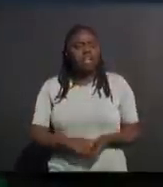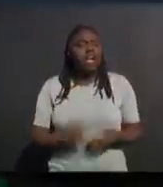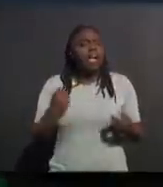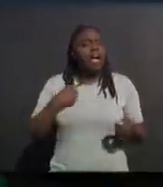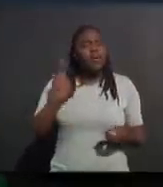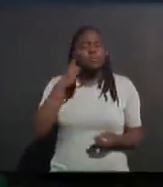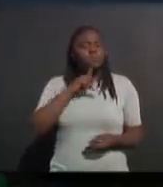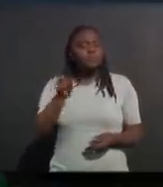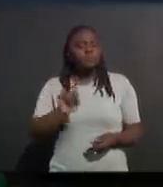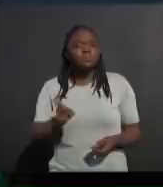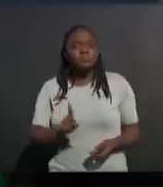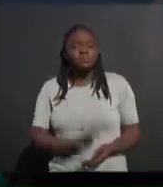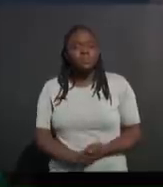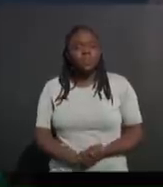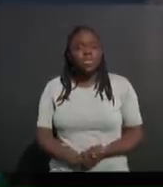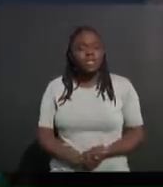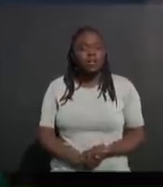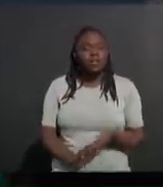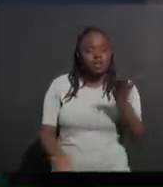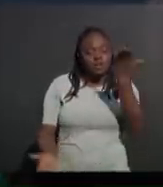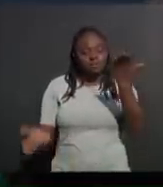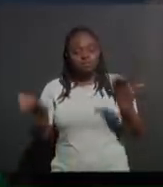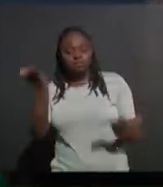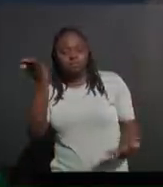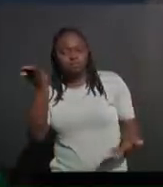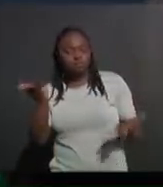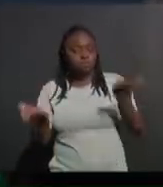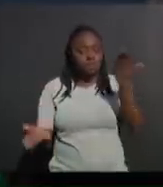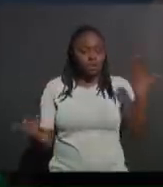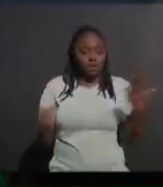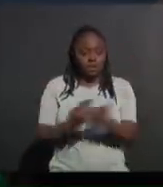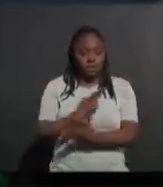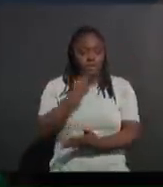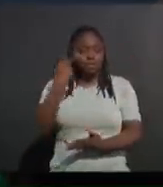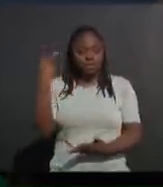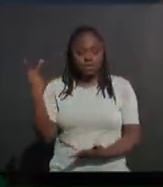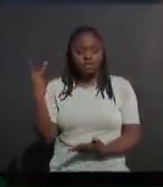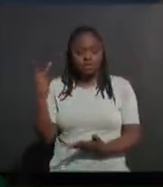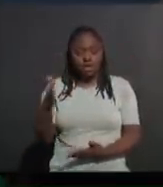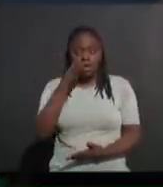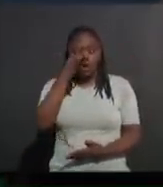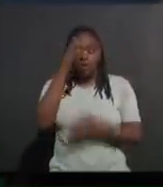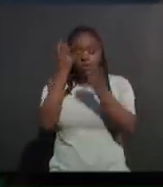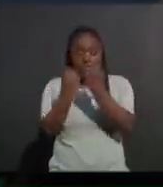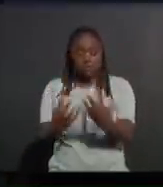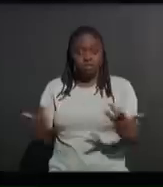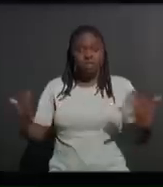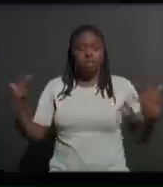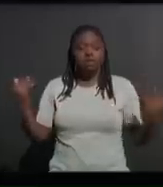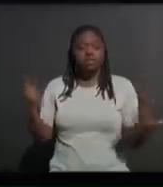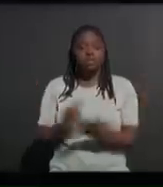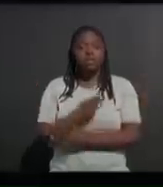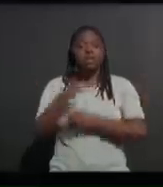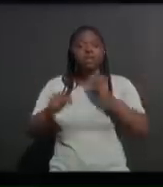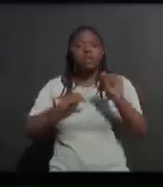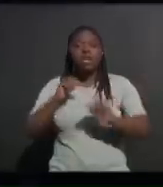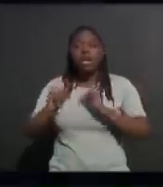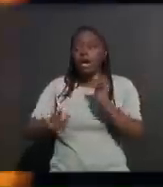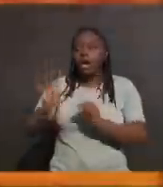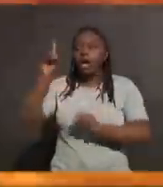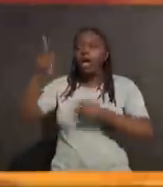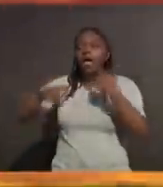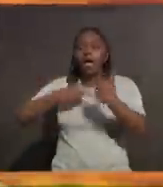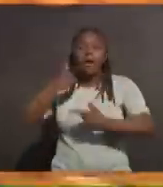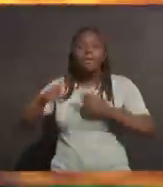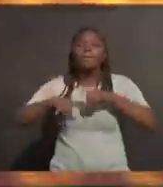não aguentei. Todo esse desequilíbrio que surgiu lá no jardim, ele tem sido trabalhado por Deus. Mas